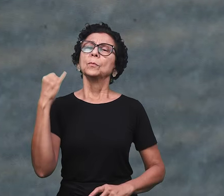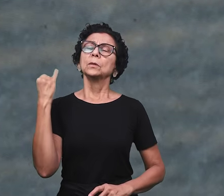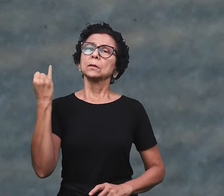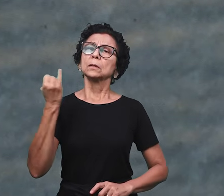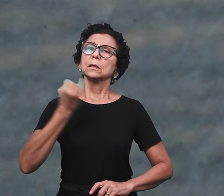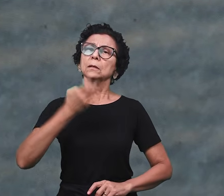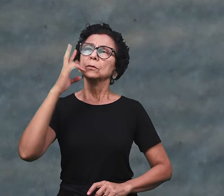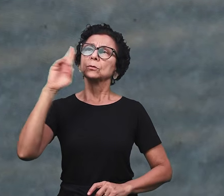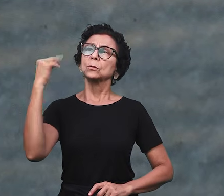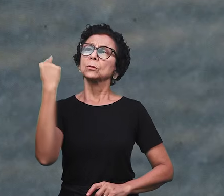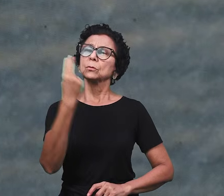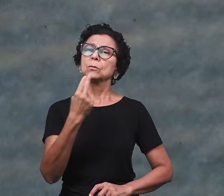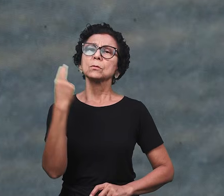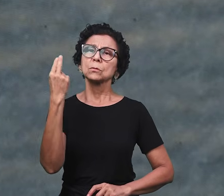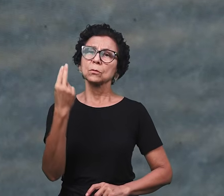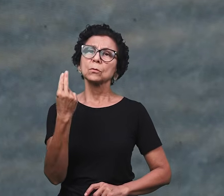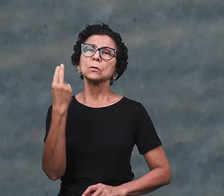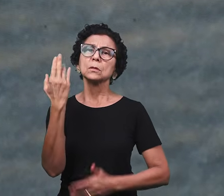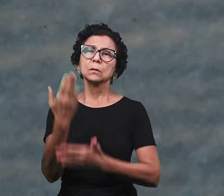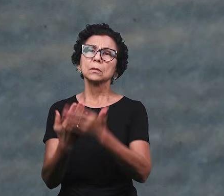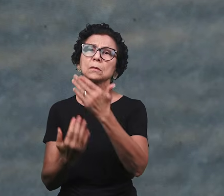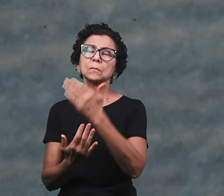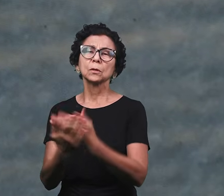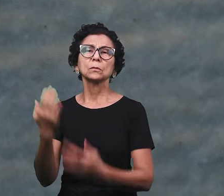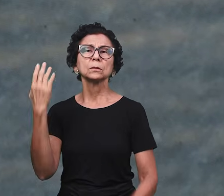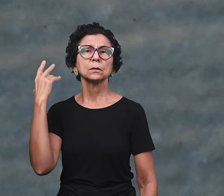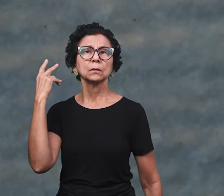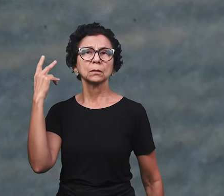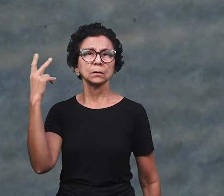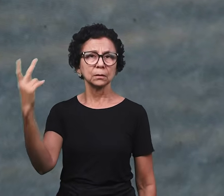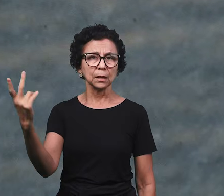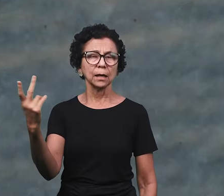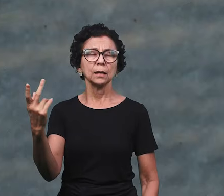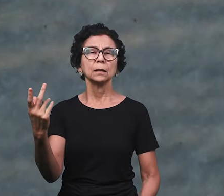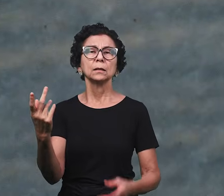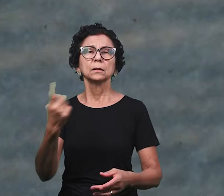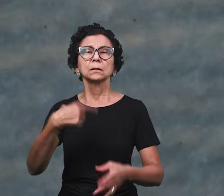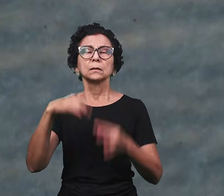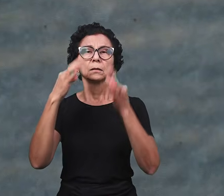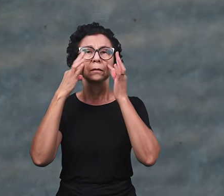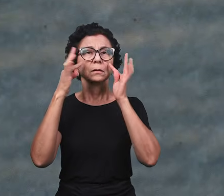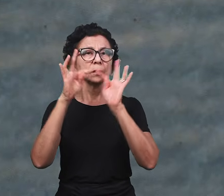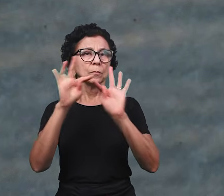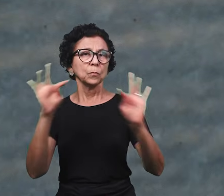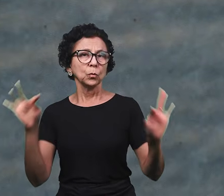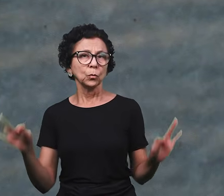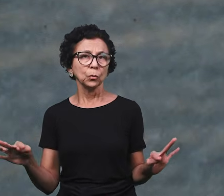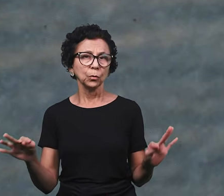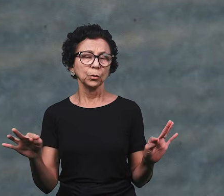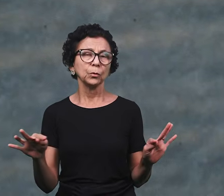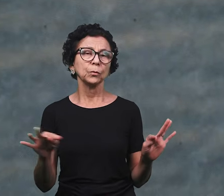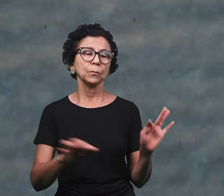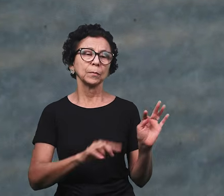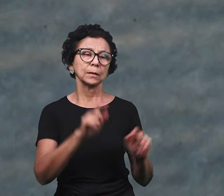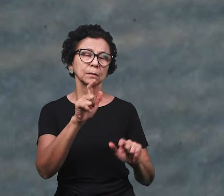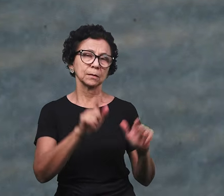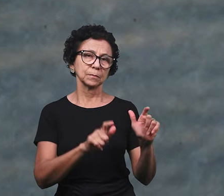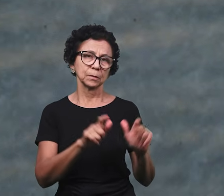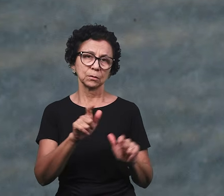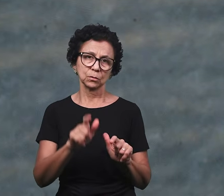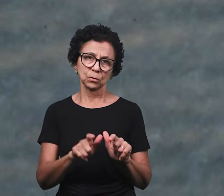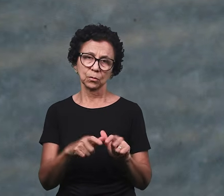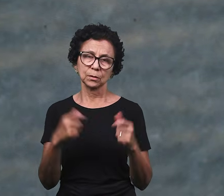importante. Que o Senhor nos use como instrumentos em suas mãos, que sejamos testemunhos e canal de bênçãos aos corações que